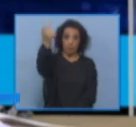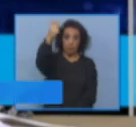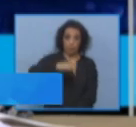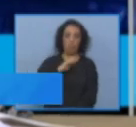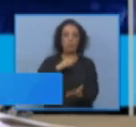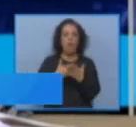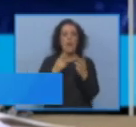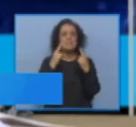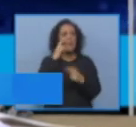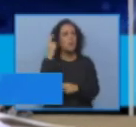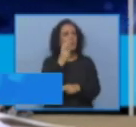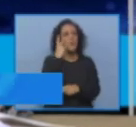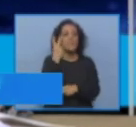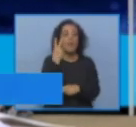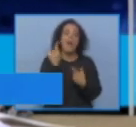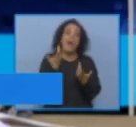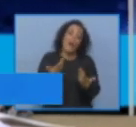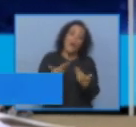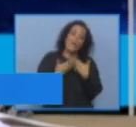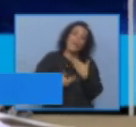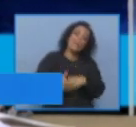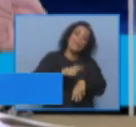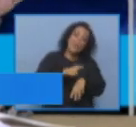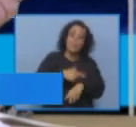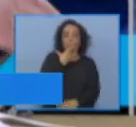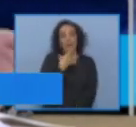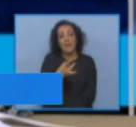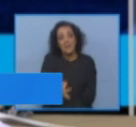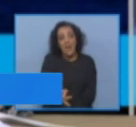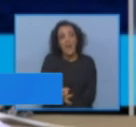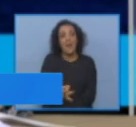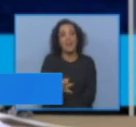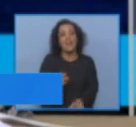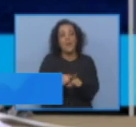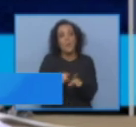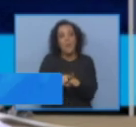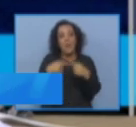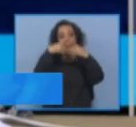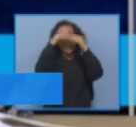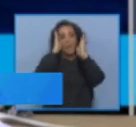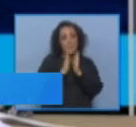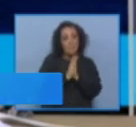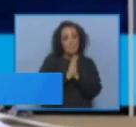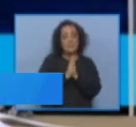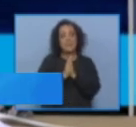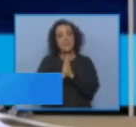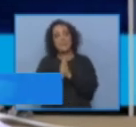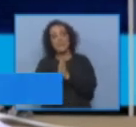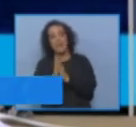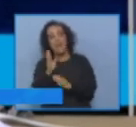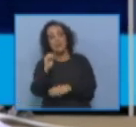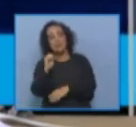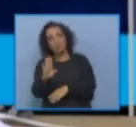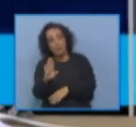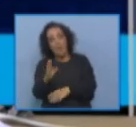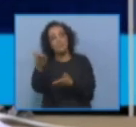melhor sorte. E, aliás, como estamos no tempo de Natal, é abrir as portas ao São José e a Maria que vêm... É esse o itinerário, é